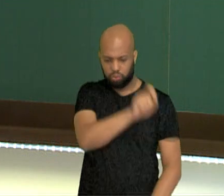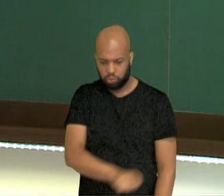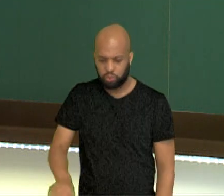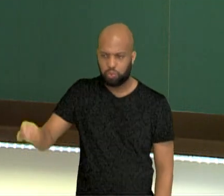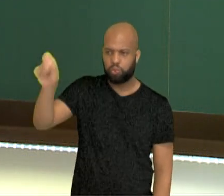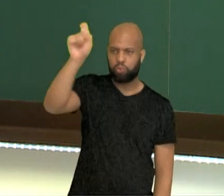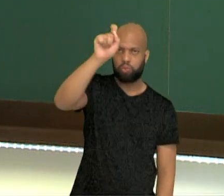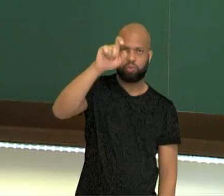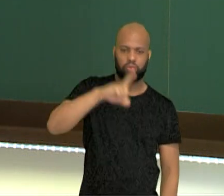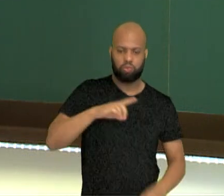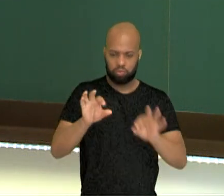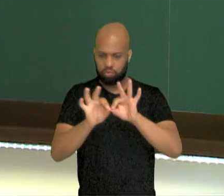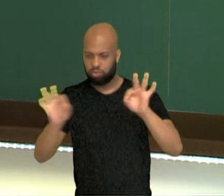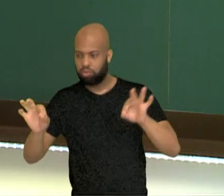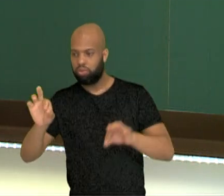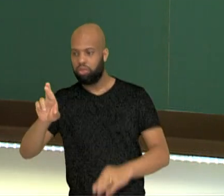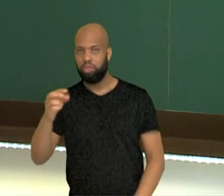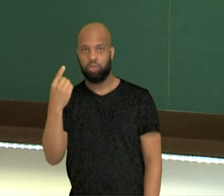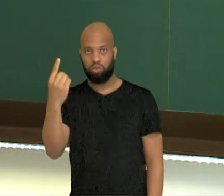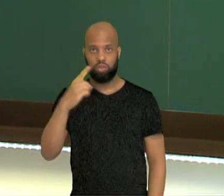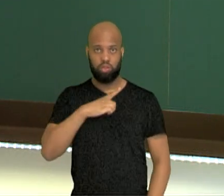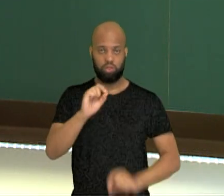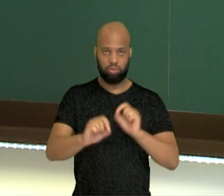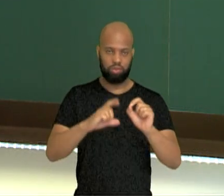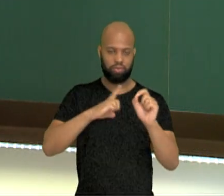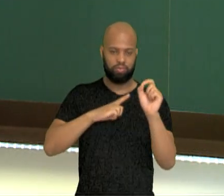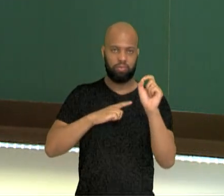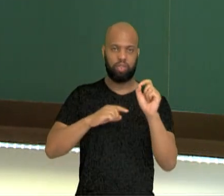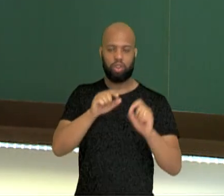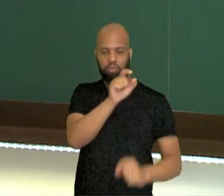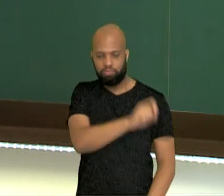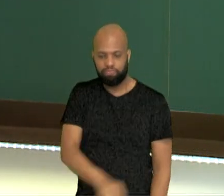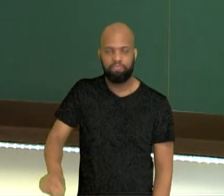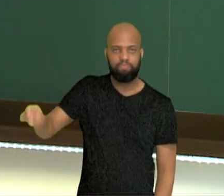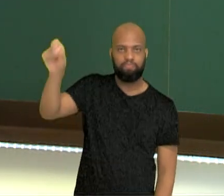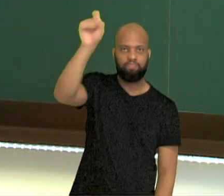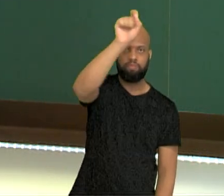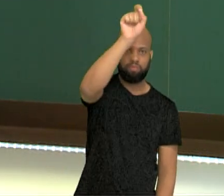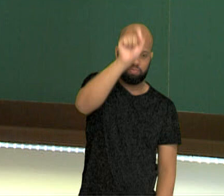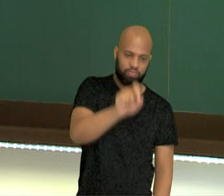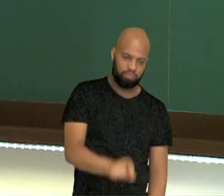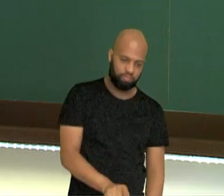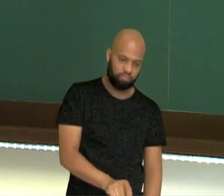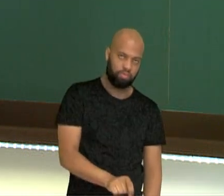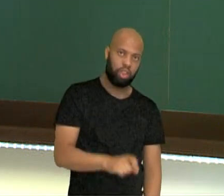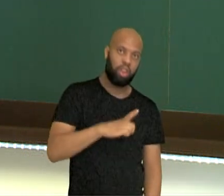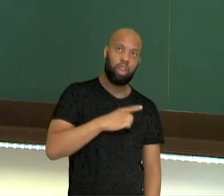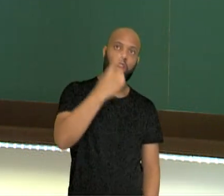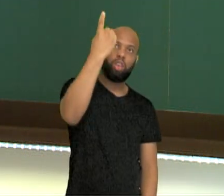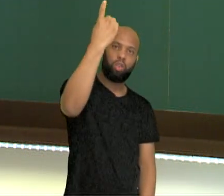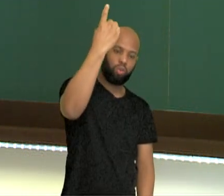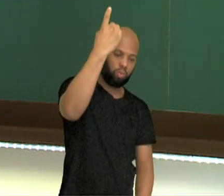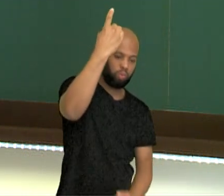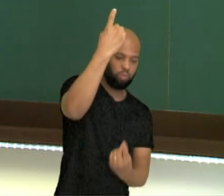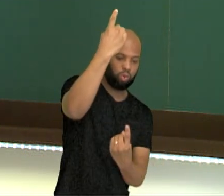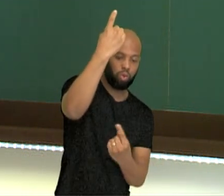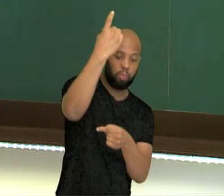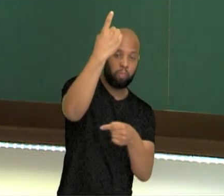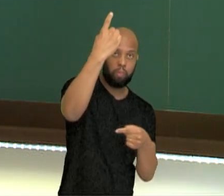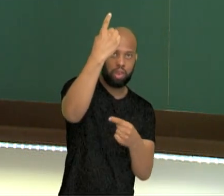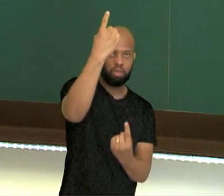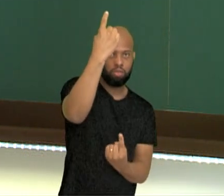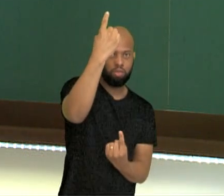a função relacionada a ela, o intervalo é de menos 1 até 1. E da onde que sai esse menos 1 e esse 1? Ele sai exatamente da relação entre